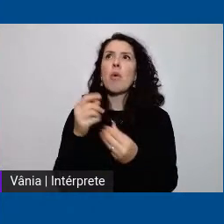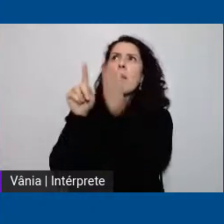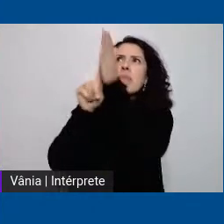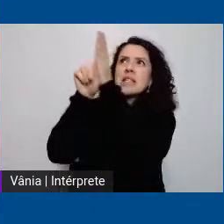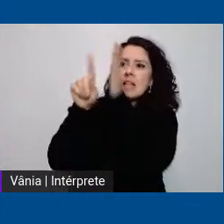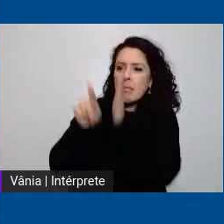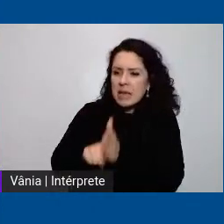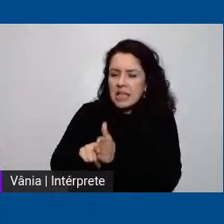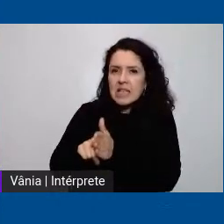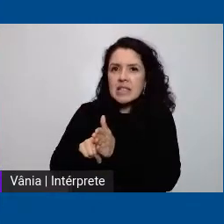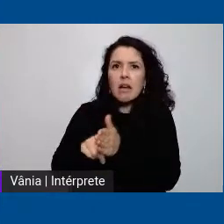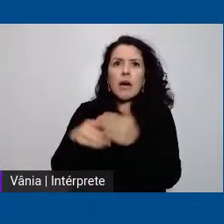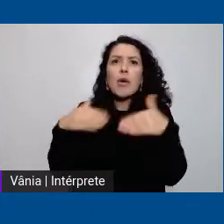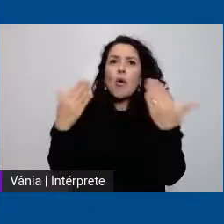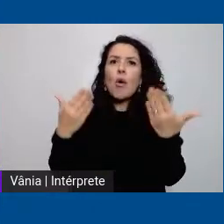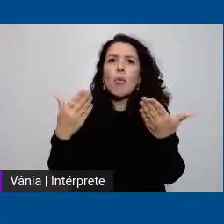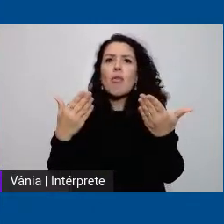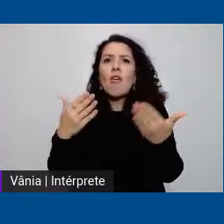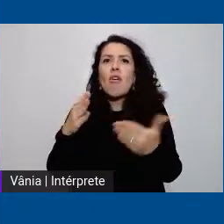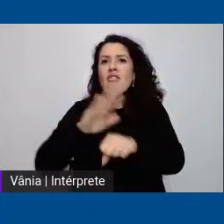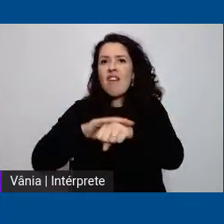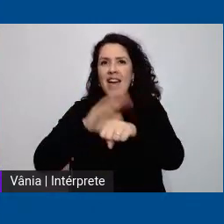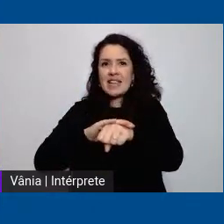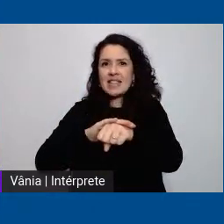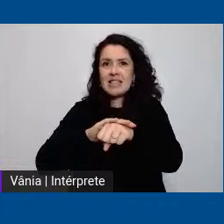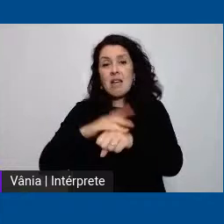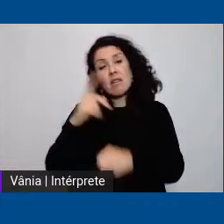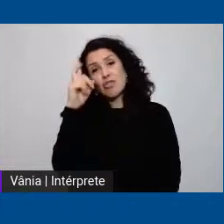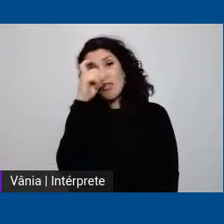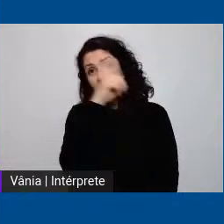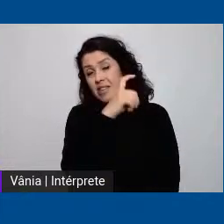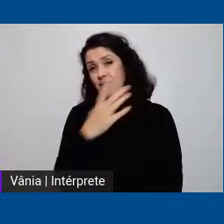Então, todo esse processo de